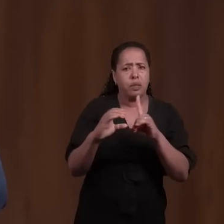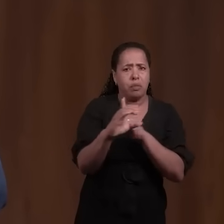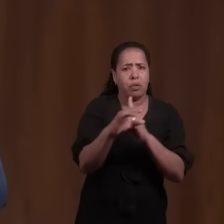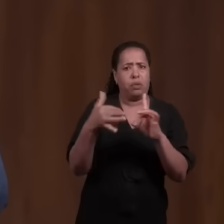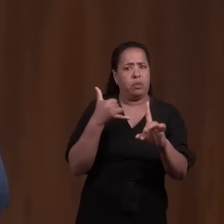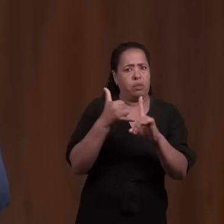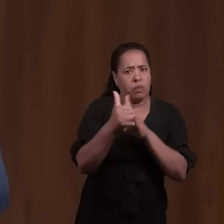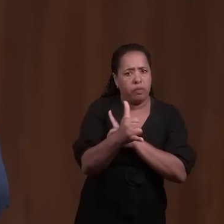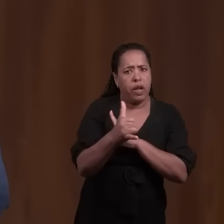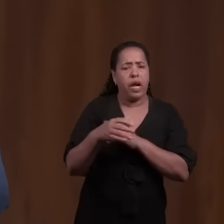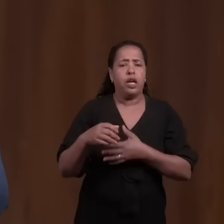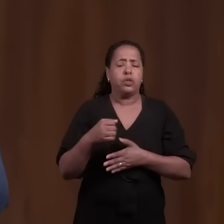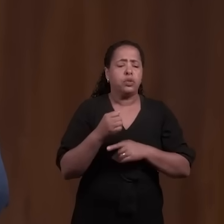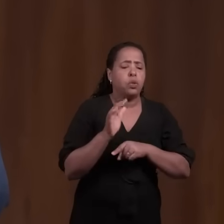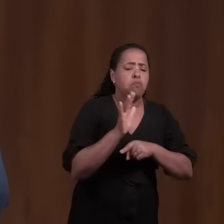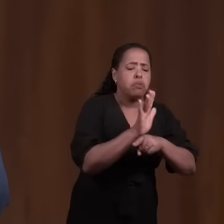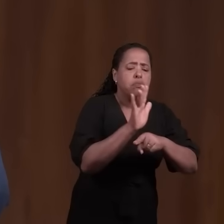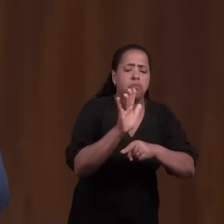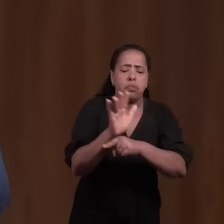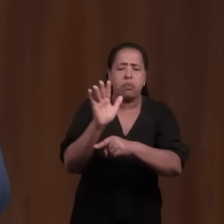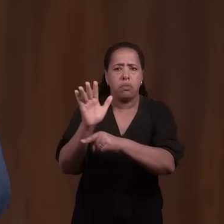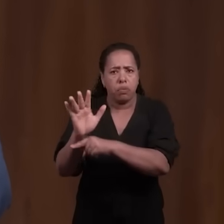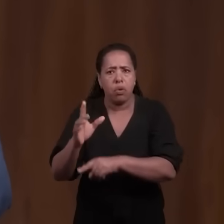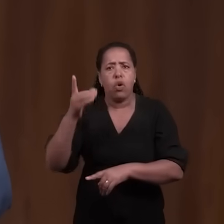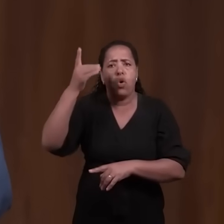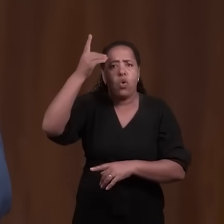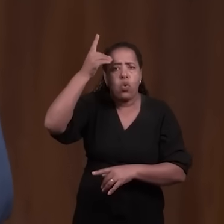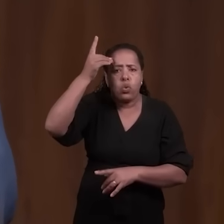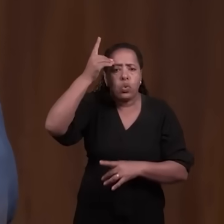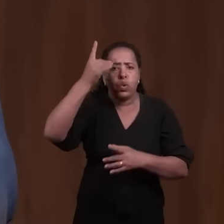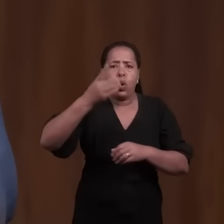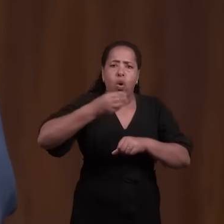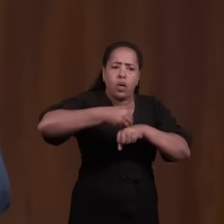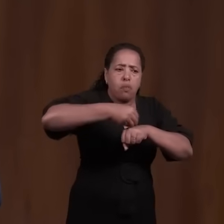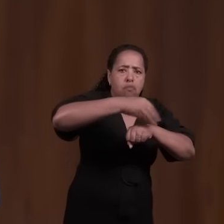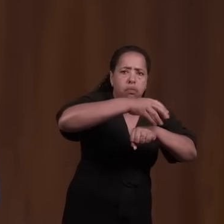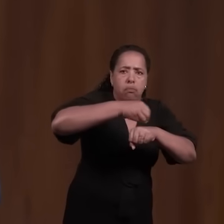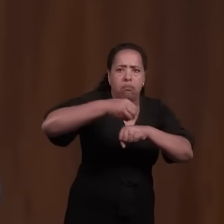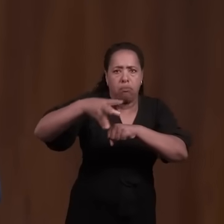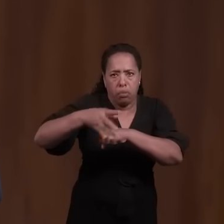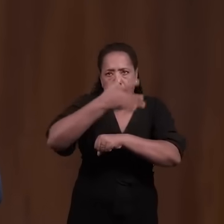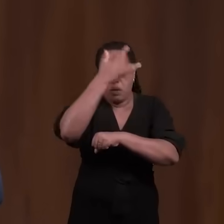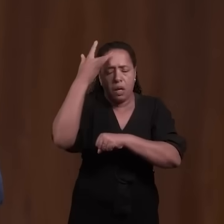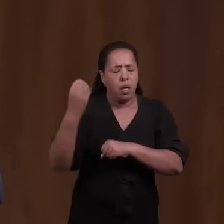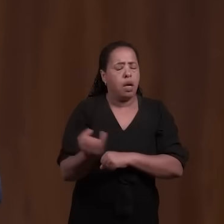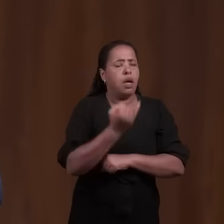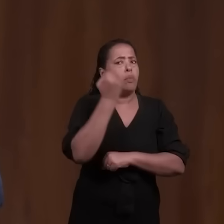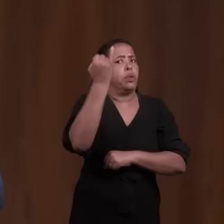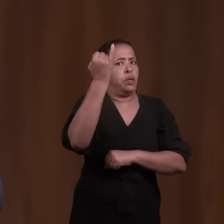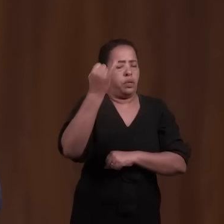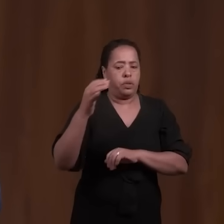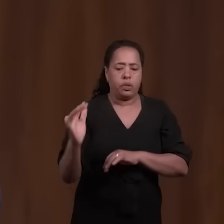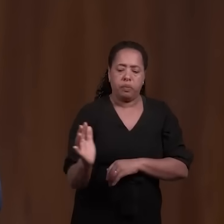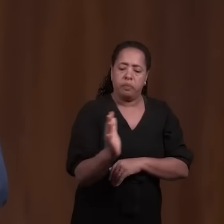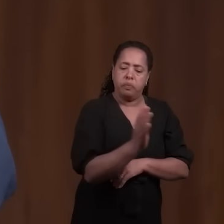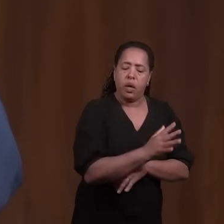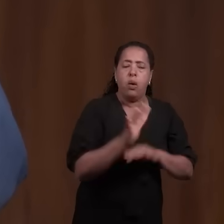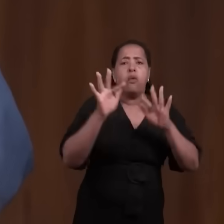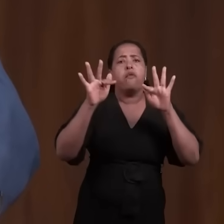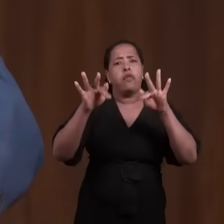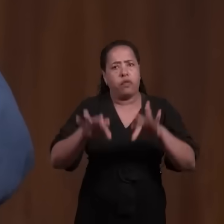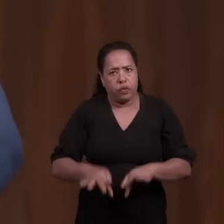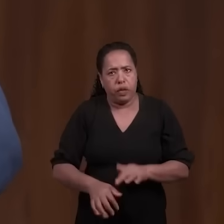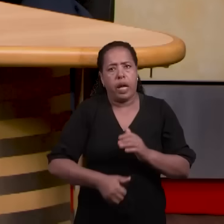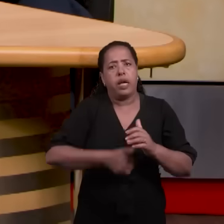culto profético, no atendimento que se é dado, no dom que se entrega. É muito importante isso. Nós vamos encerrar